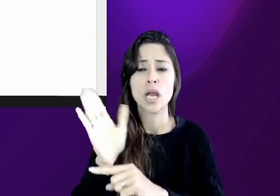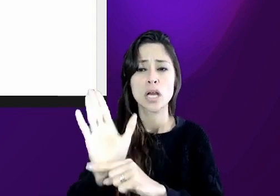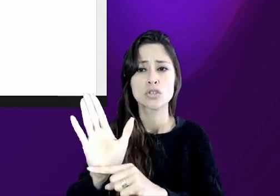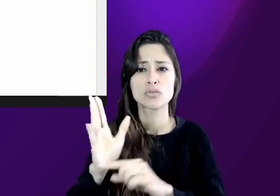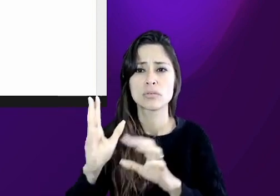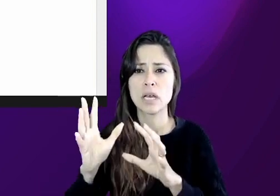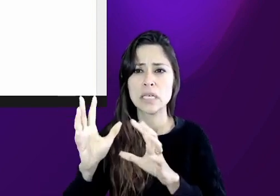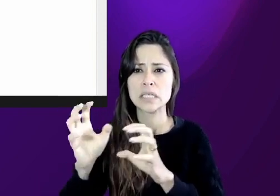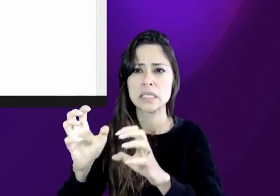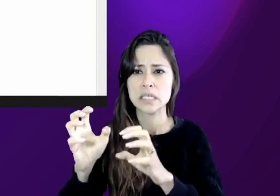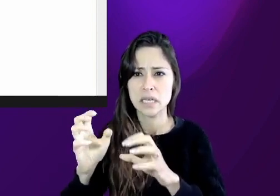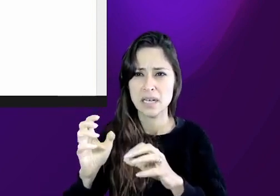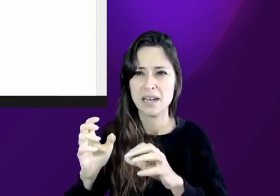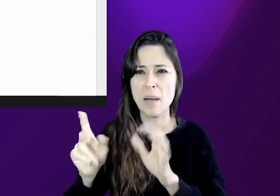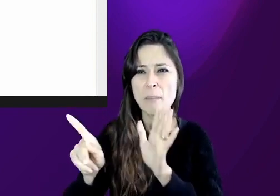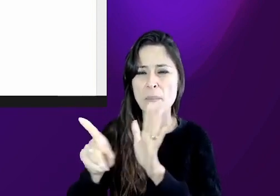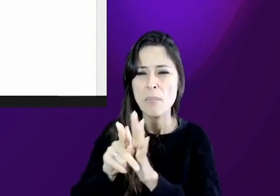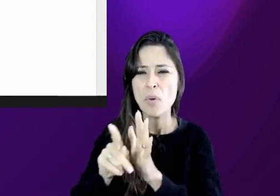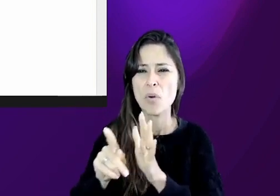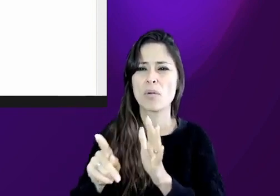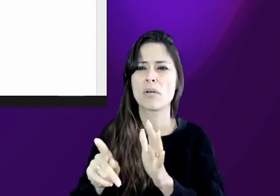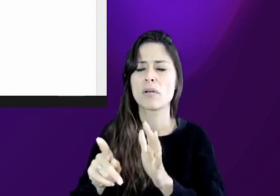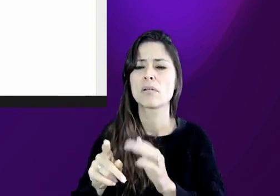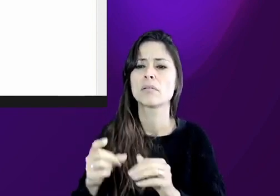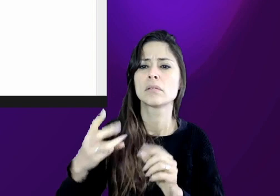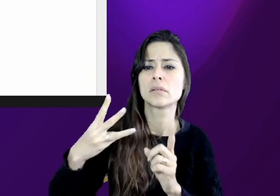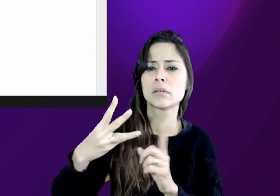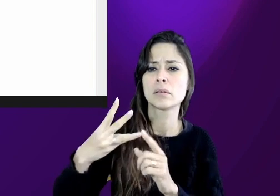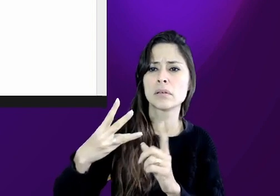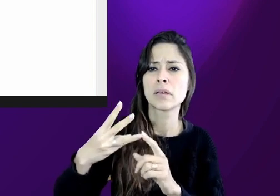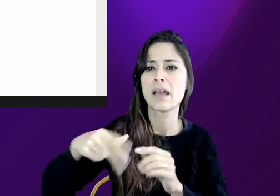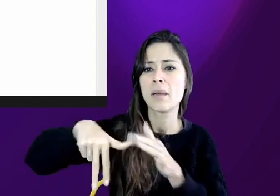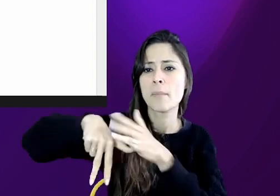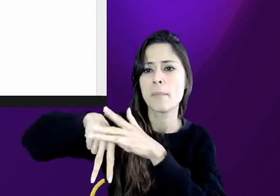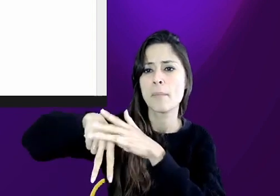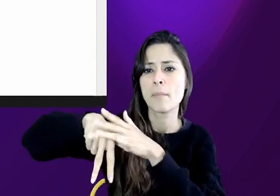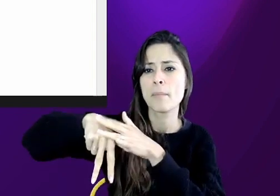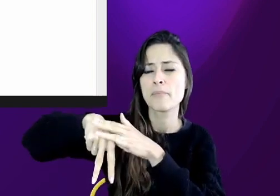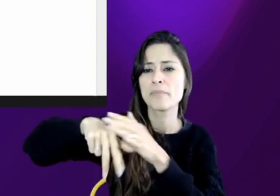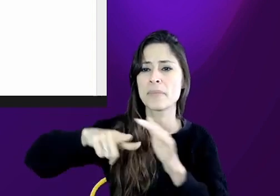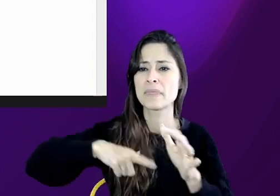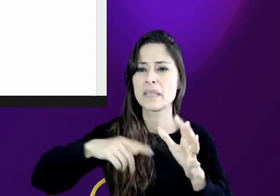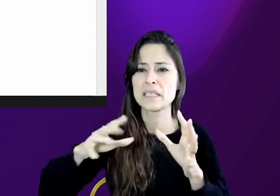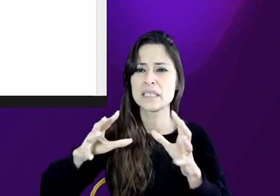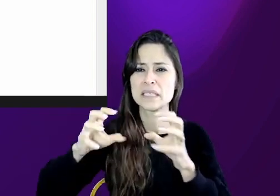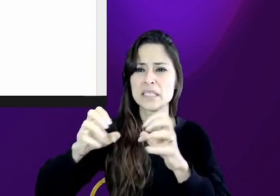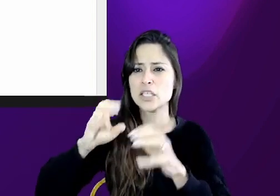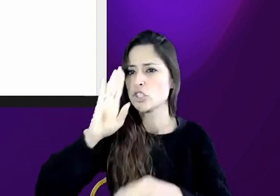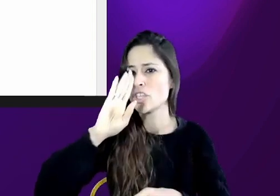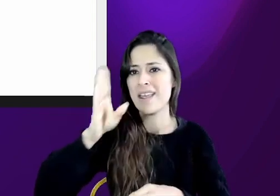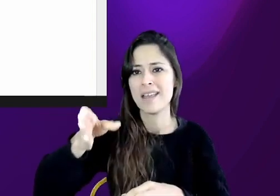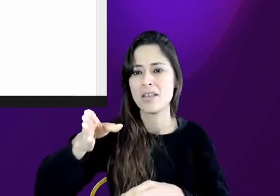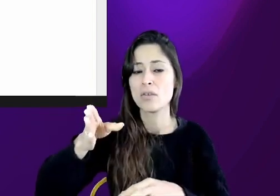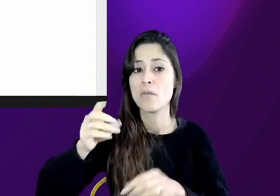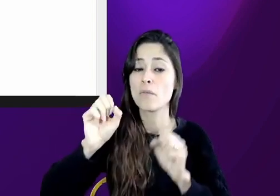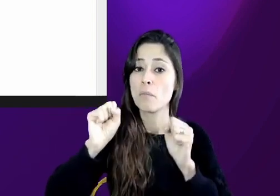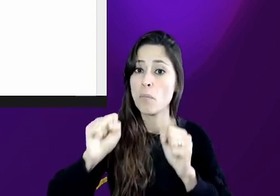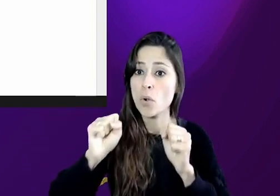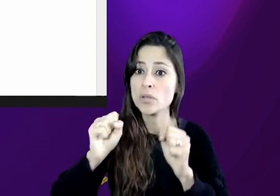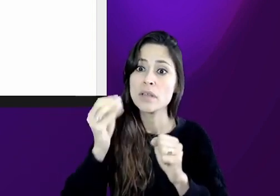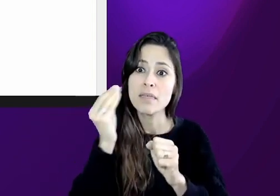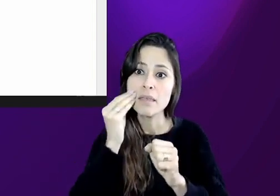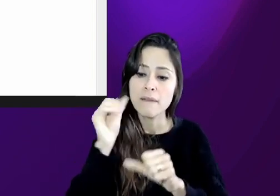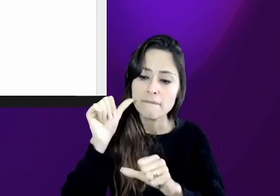talvez acarretar numa ressecção R0, e aquele paciente que é irressecável logo de cara, em que você poderia tentar converter ele